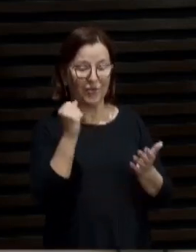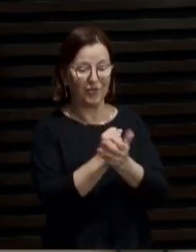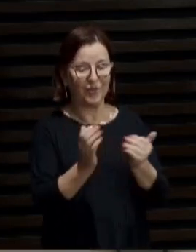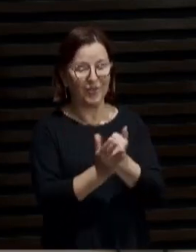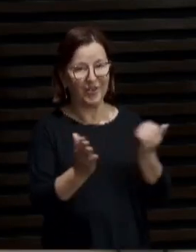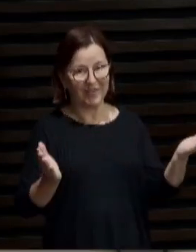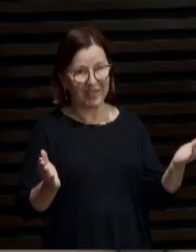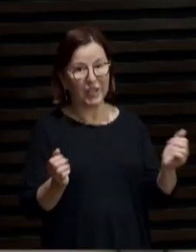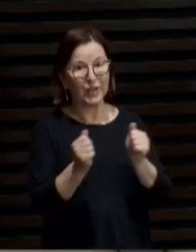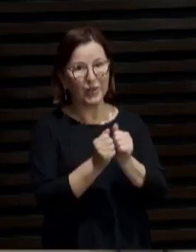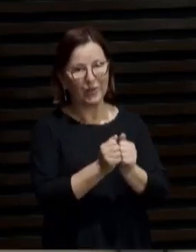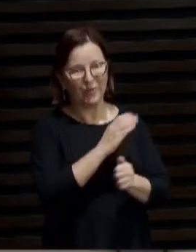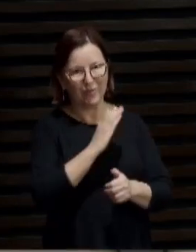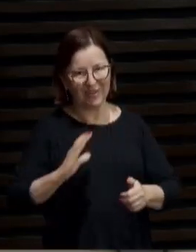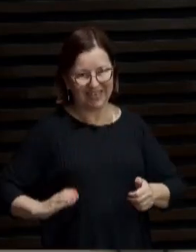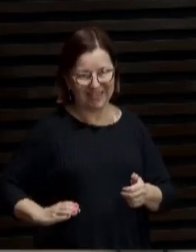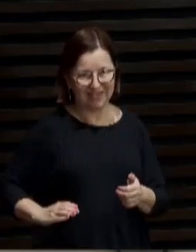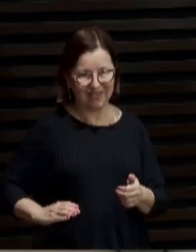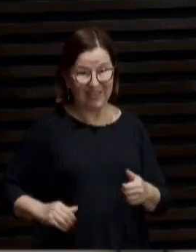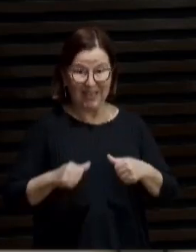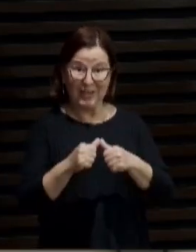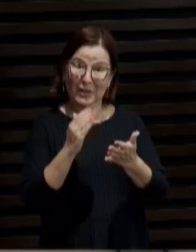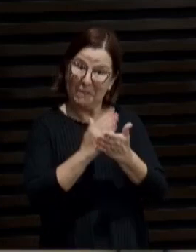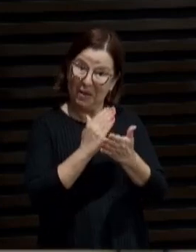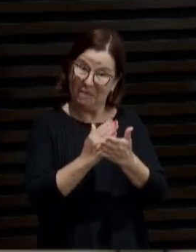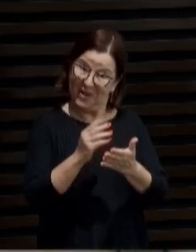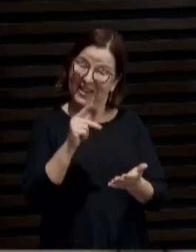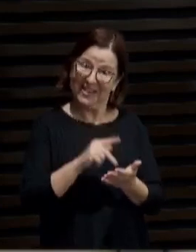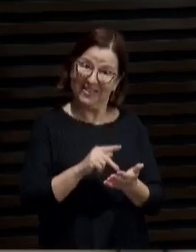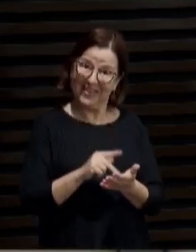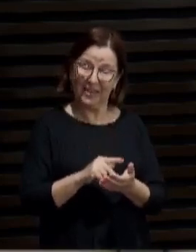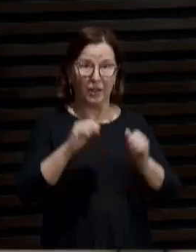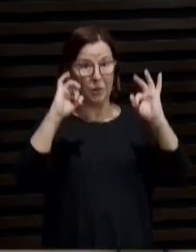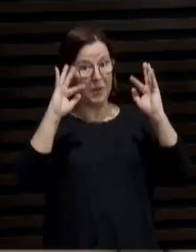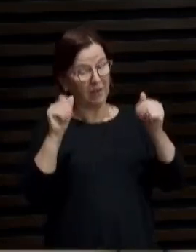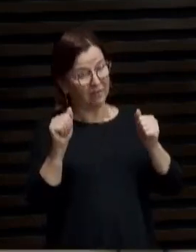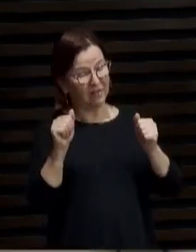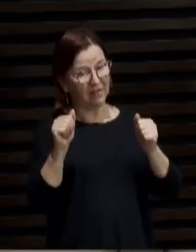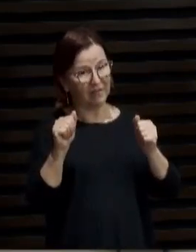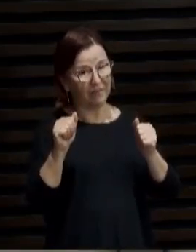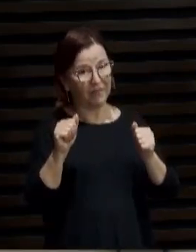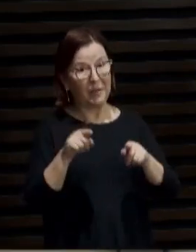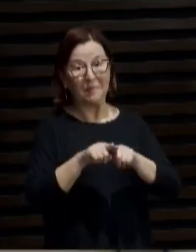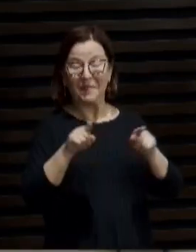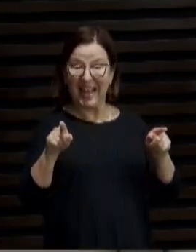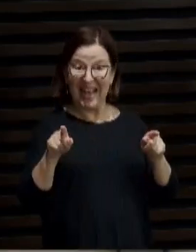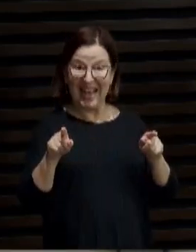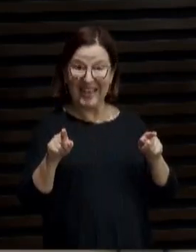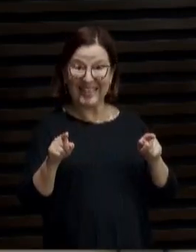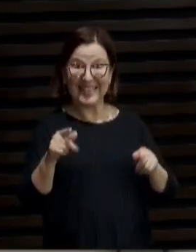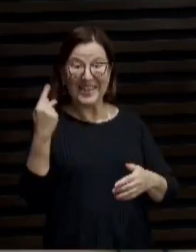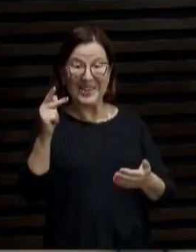da verdade maravilhosa, e nós não podemos ver o outro lado da verdade, que na sua